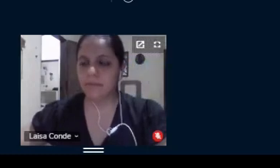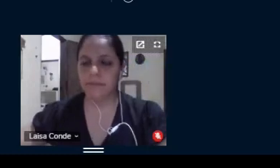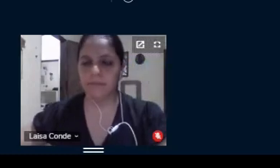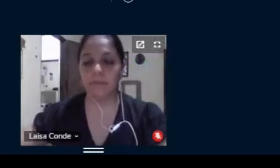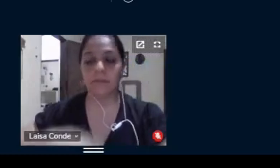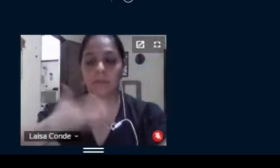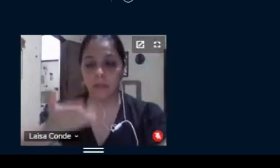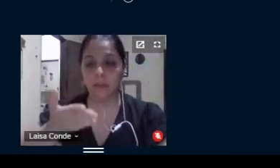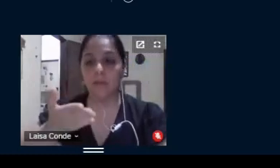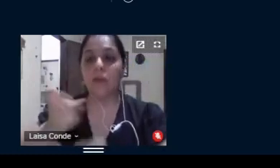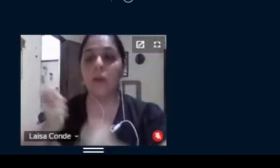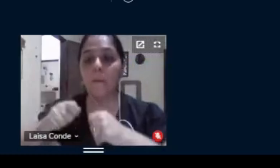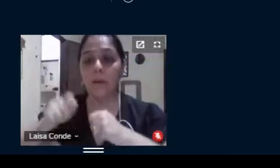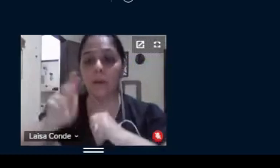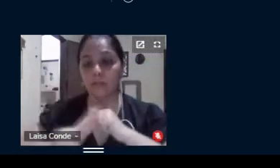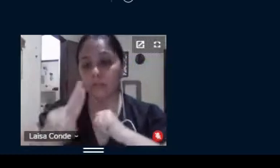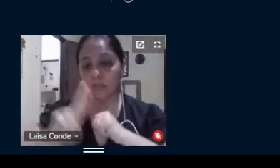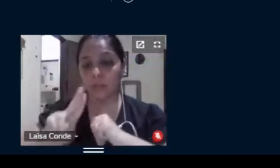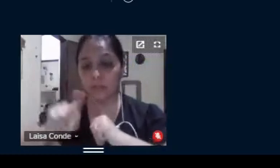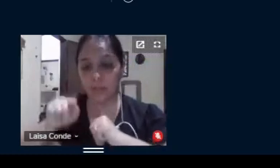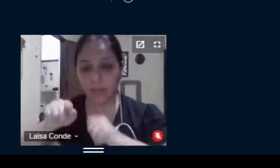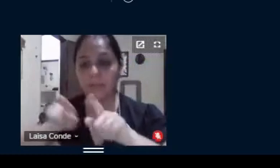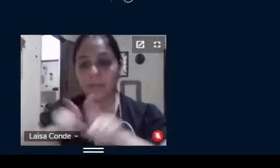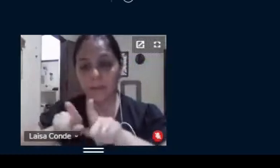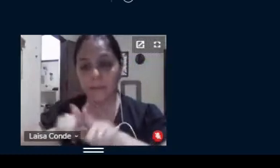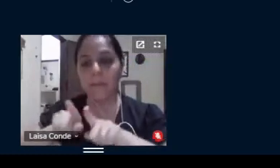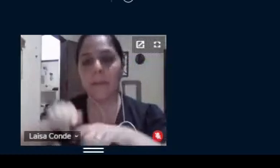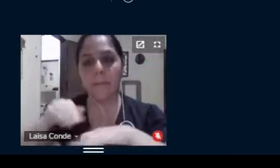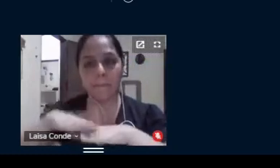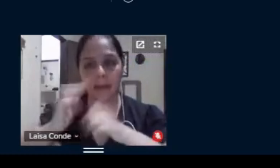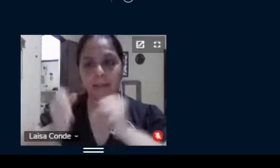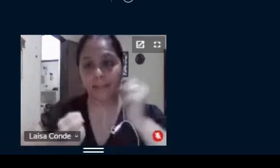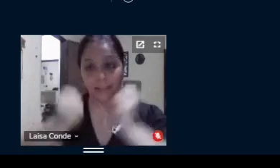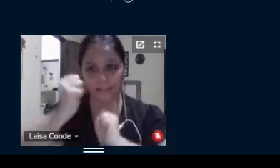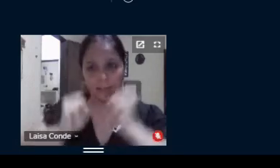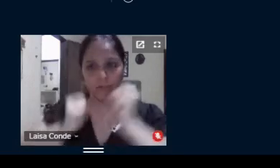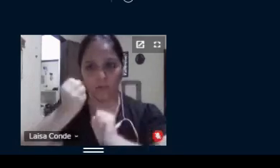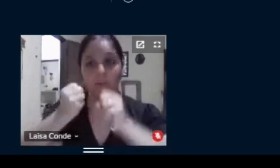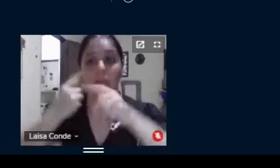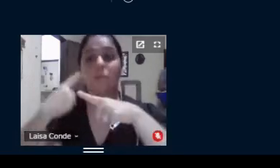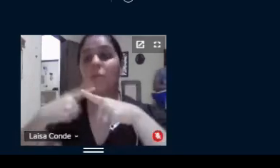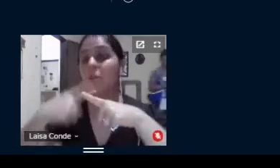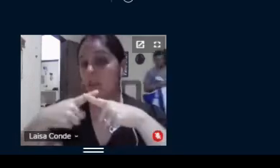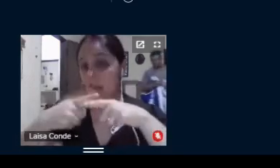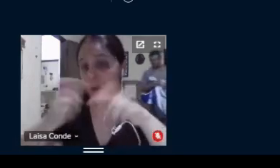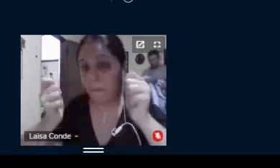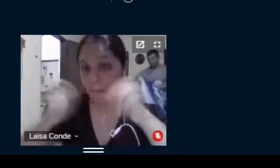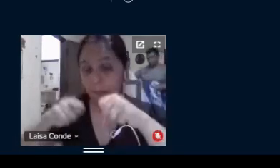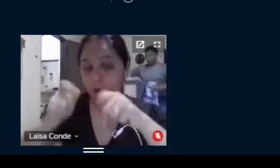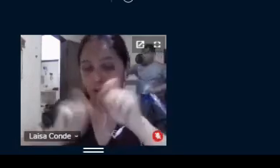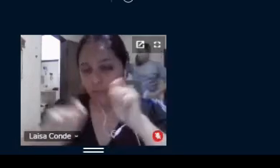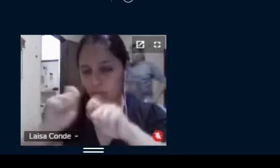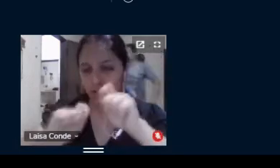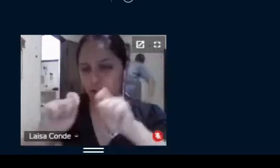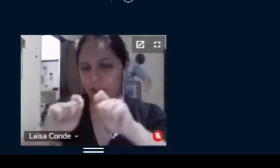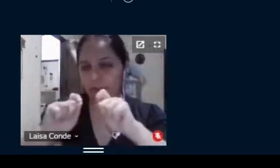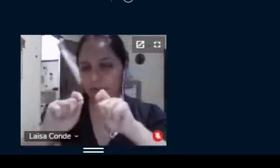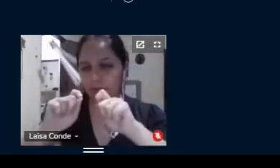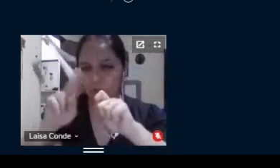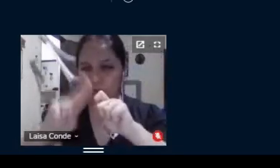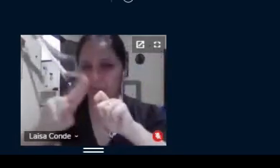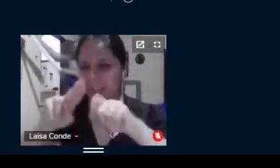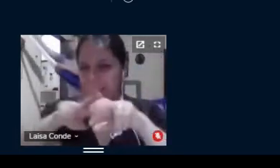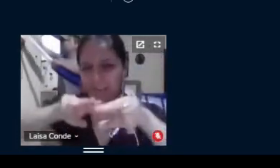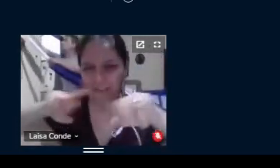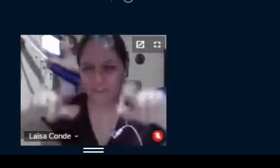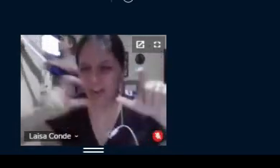que a gente pode utilizar é esse, que a gente utiliza mais na indústria, porque a gente tem como levar ele para o campo, em vários lugares. Como a gente já falou,